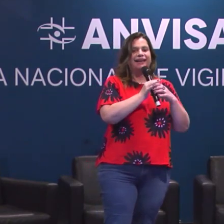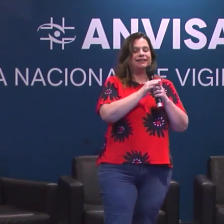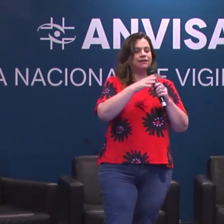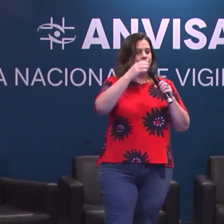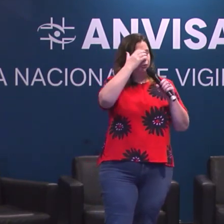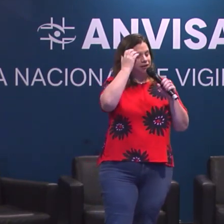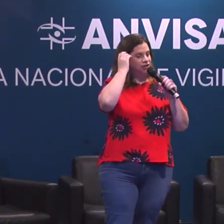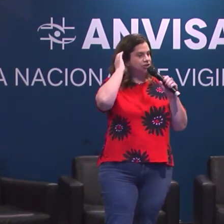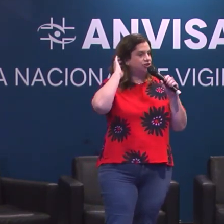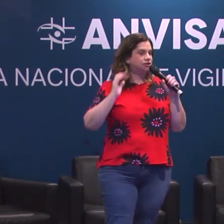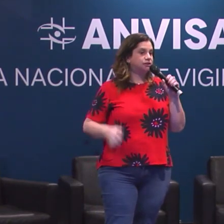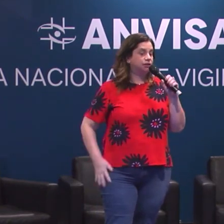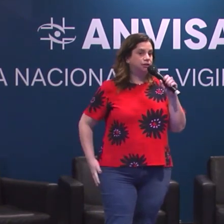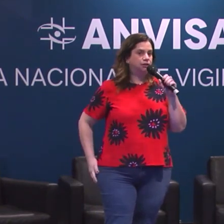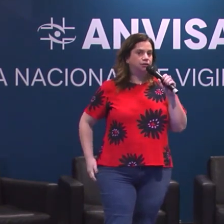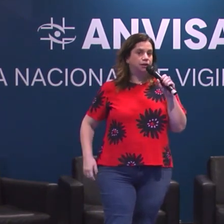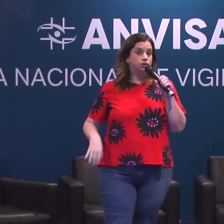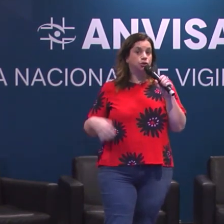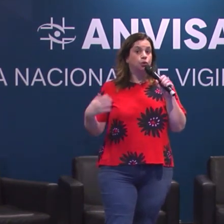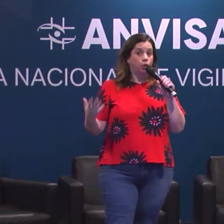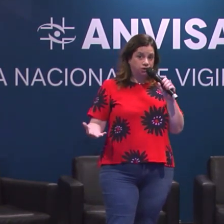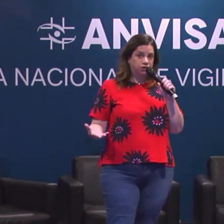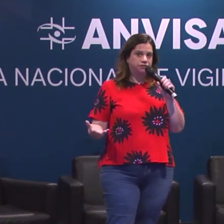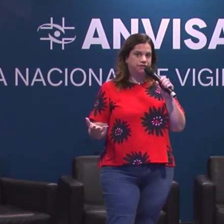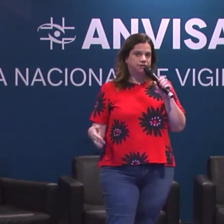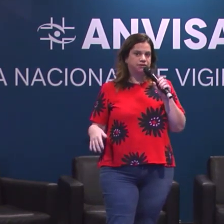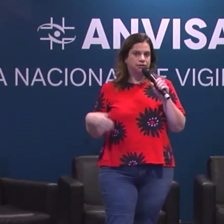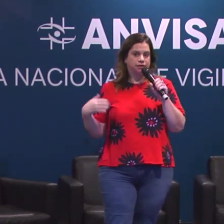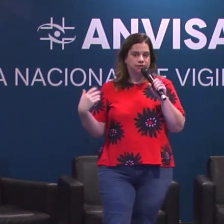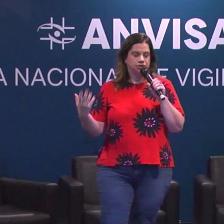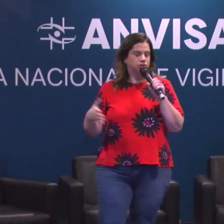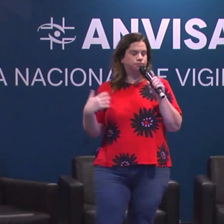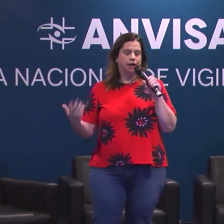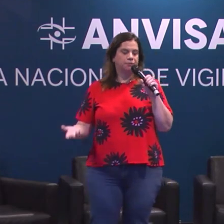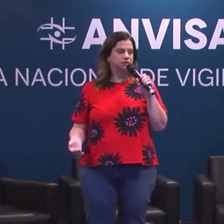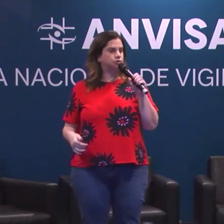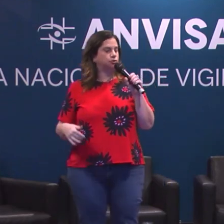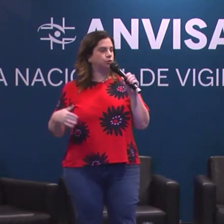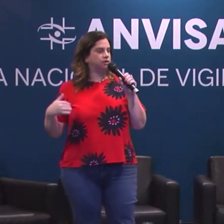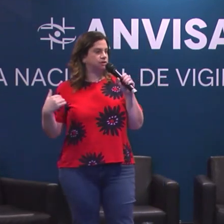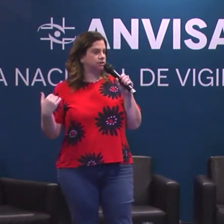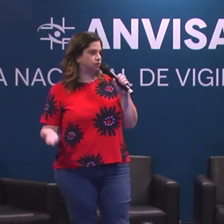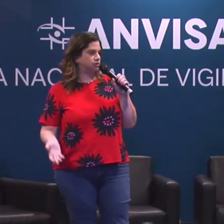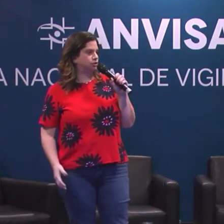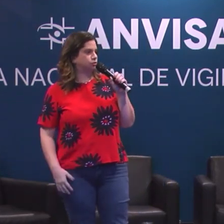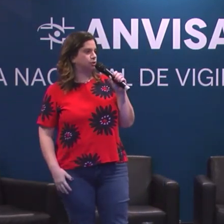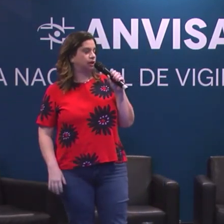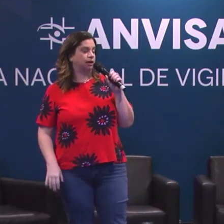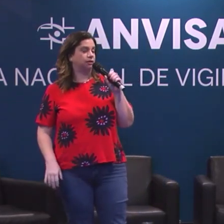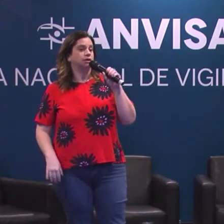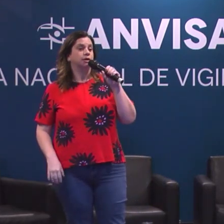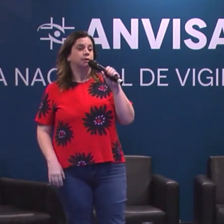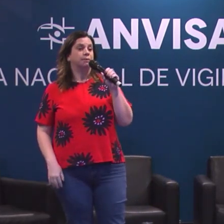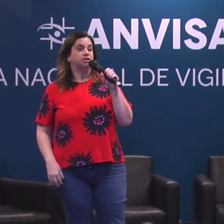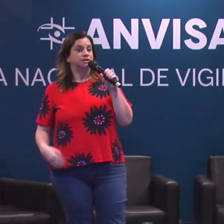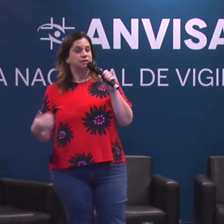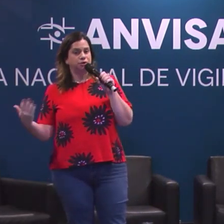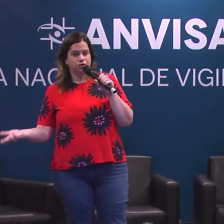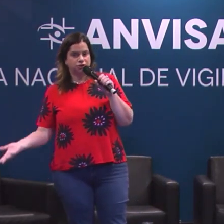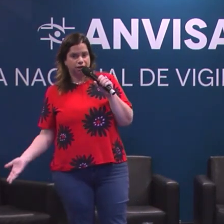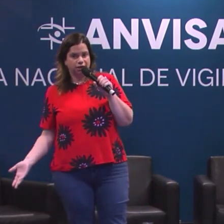Então, por mais que a gente, assim, a gente gosta de fazer essas capacitações, essas ações articuladas, mas nem